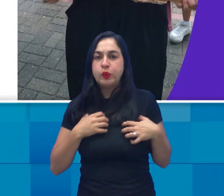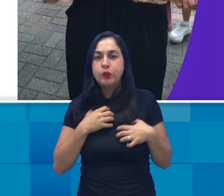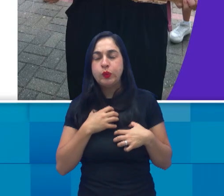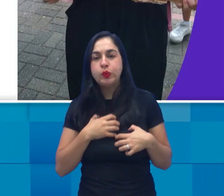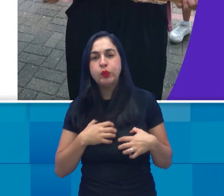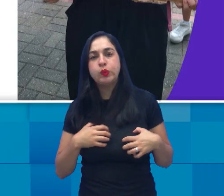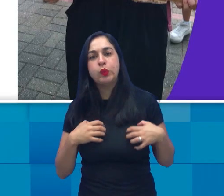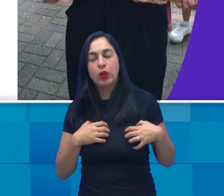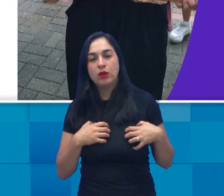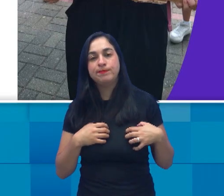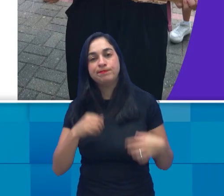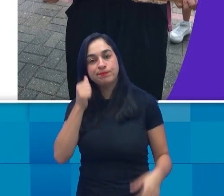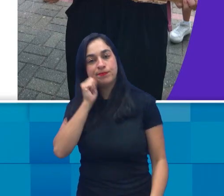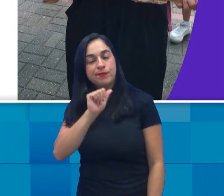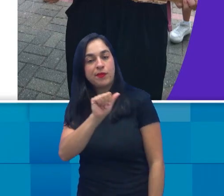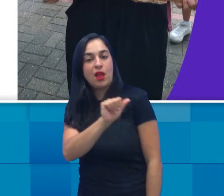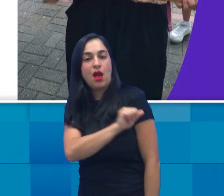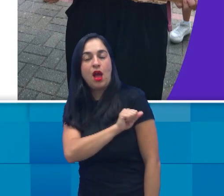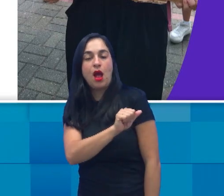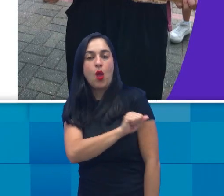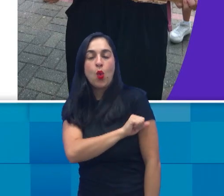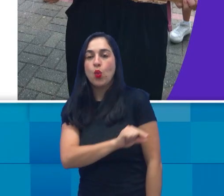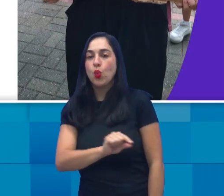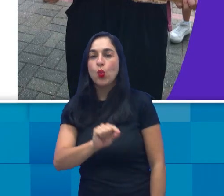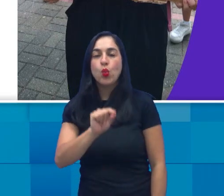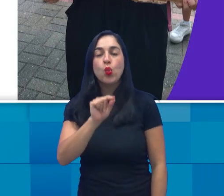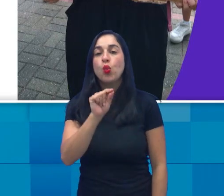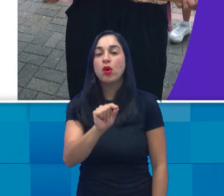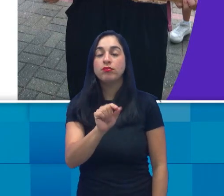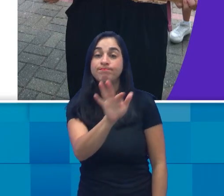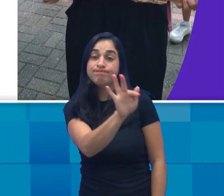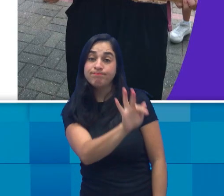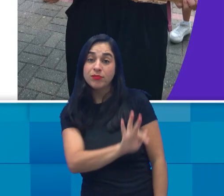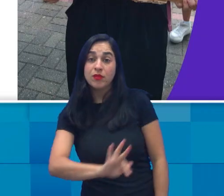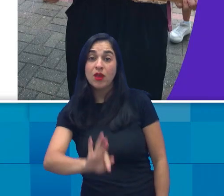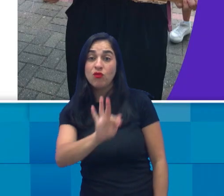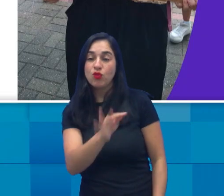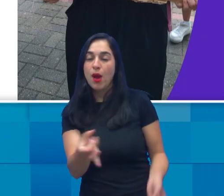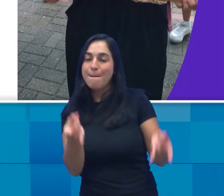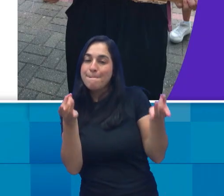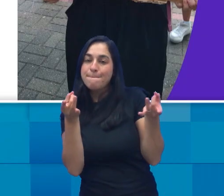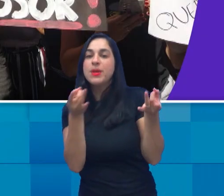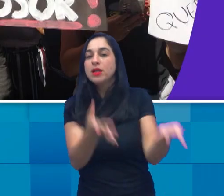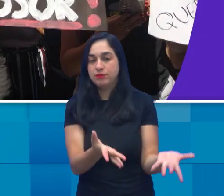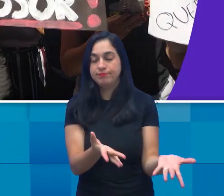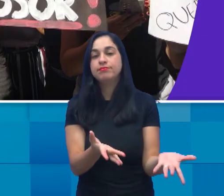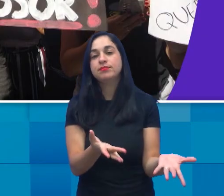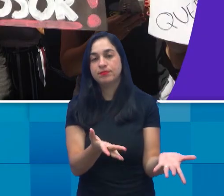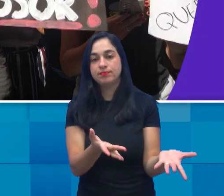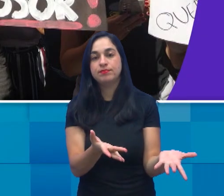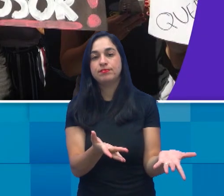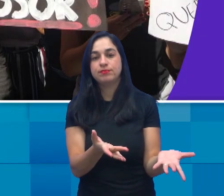algumas alunas, levou alunas a abandonarem o curso.